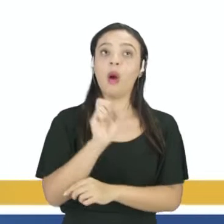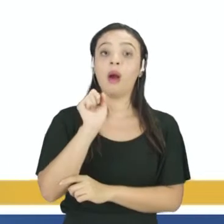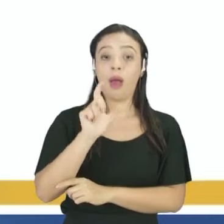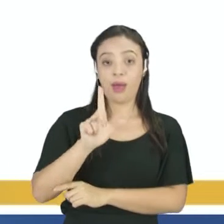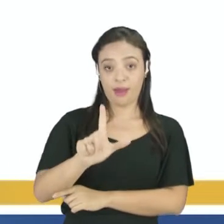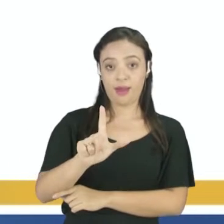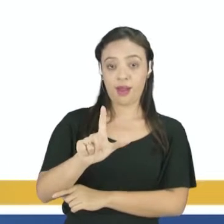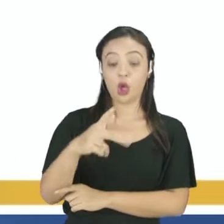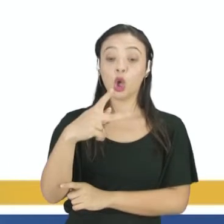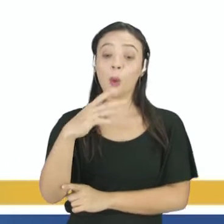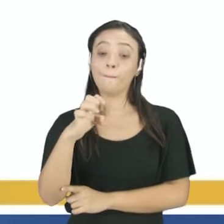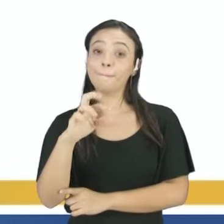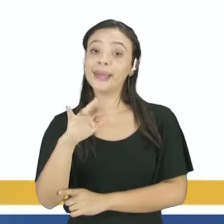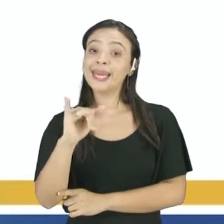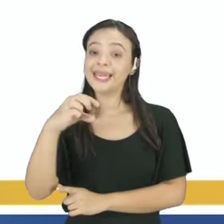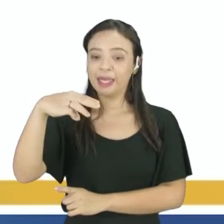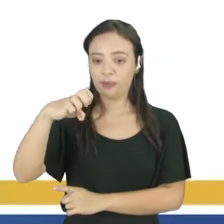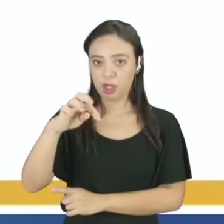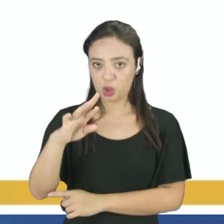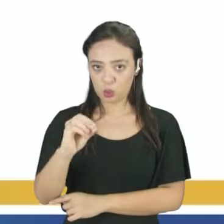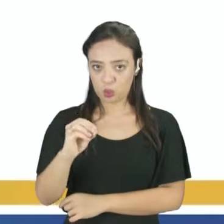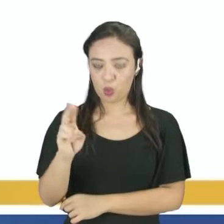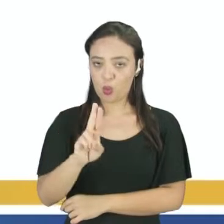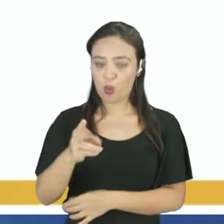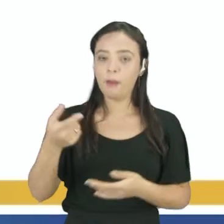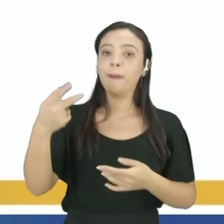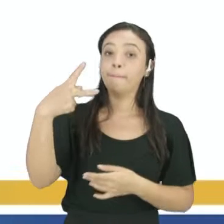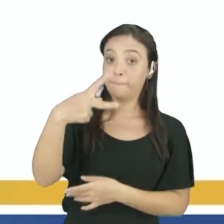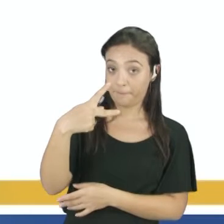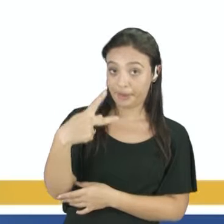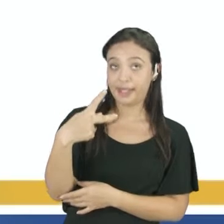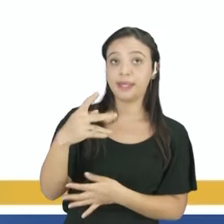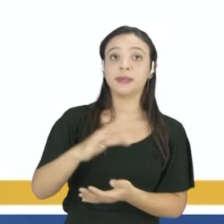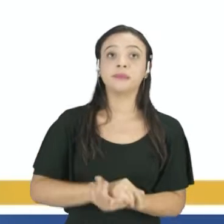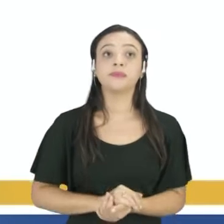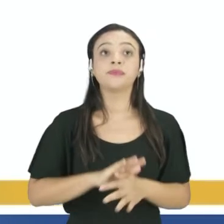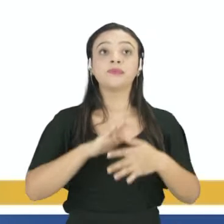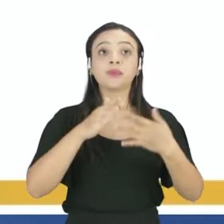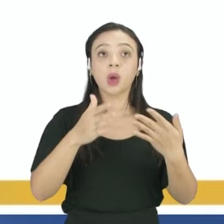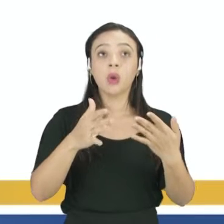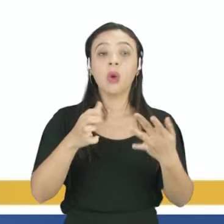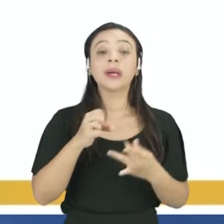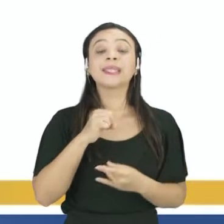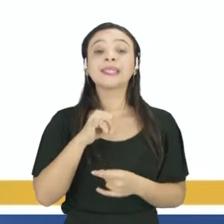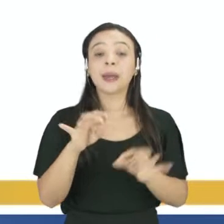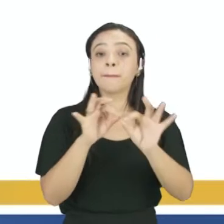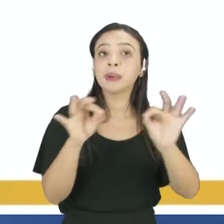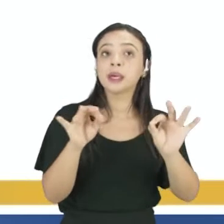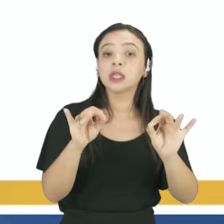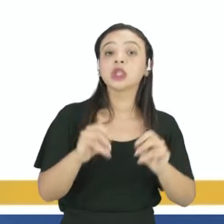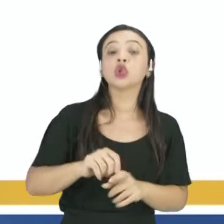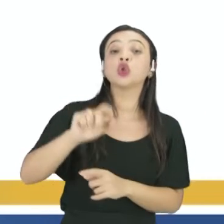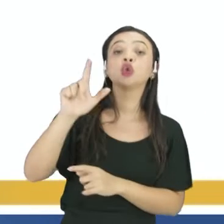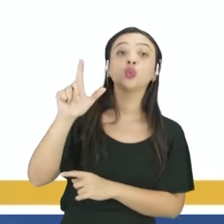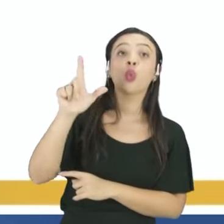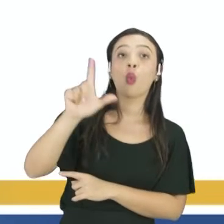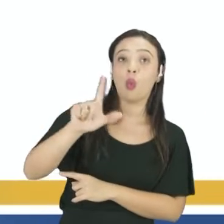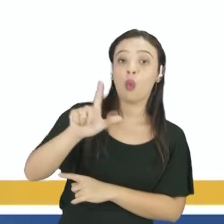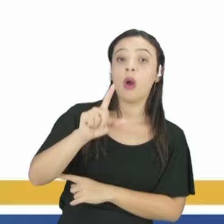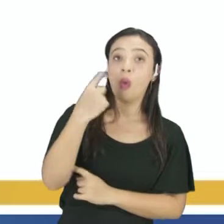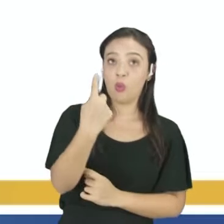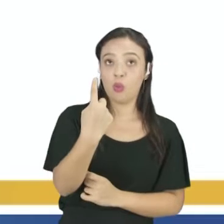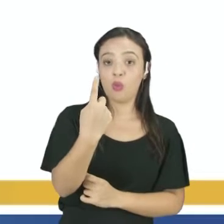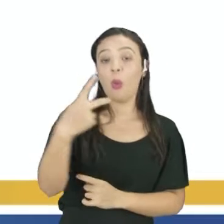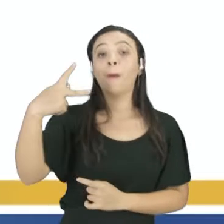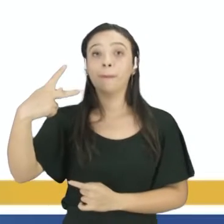uma função, uma lei de formação aí? Então, quando a medida do lado é 1, o perímetro é 4. 1 vezes 4